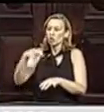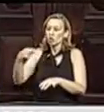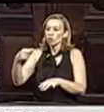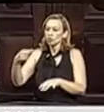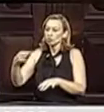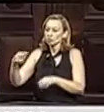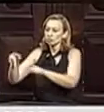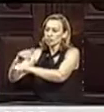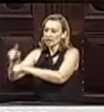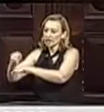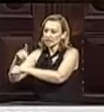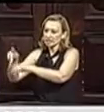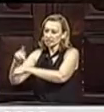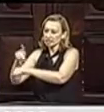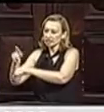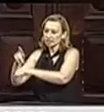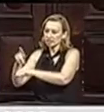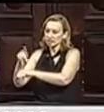Brasil.